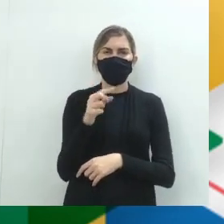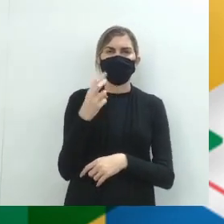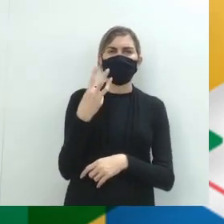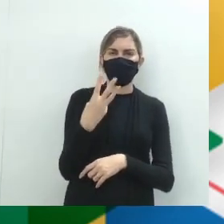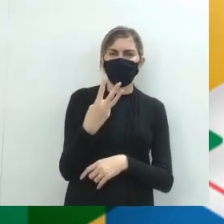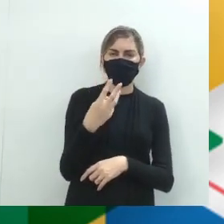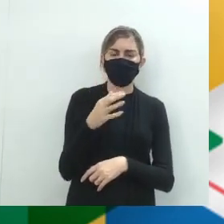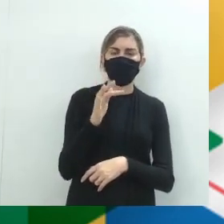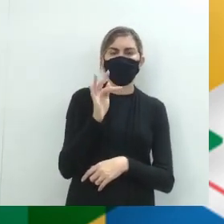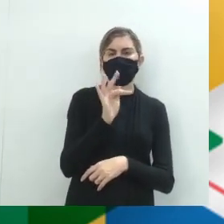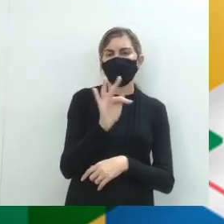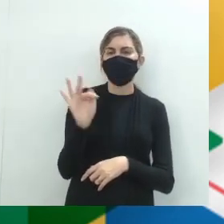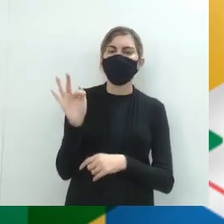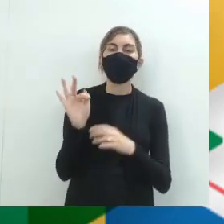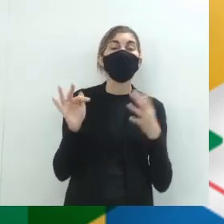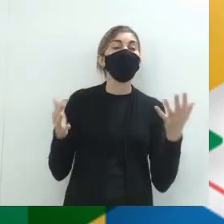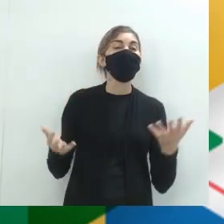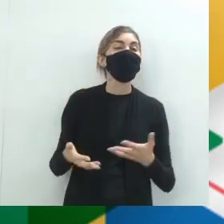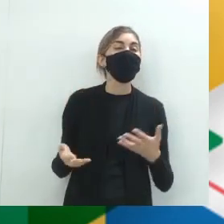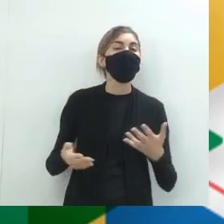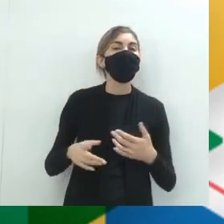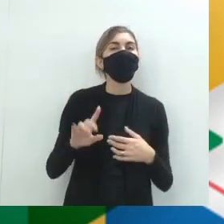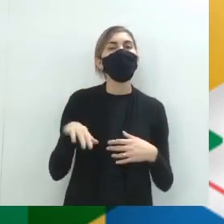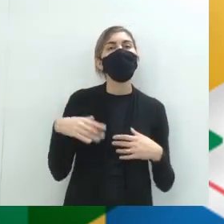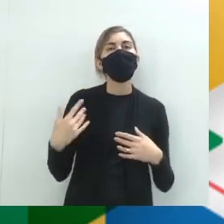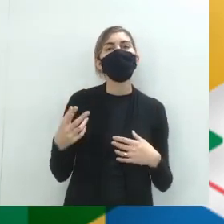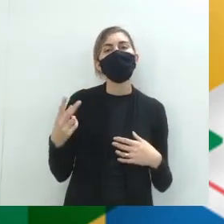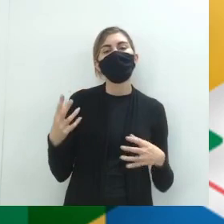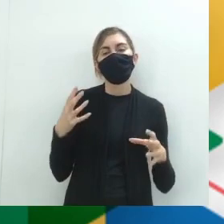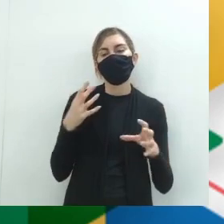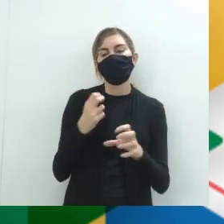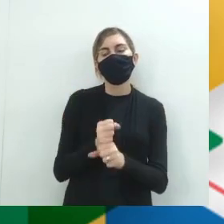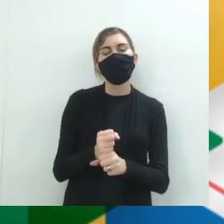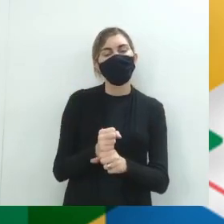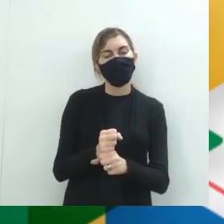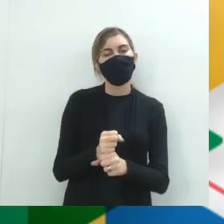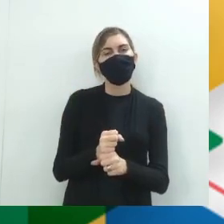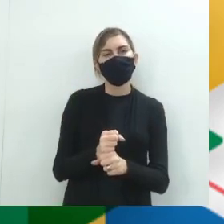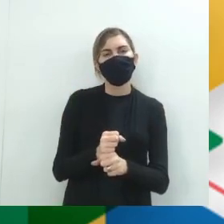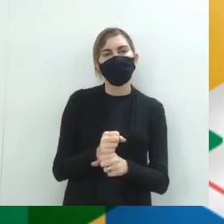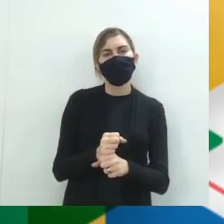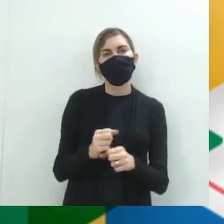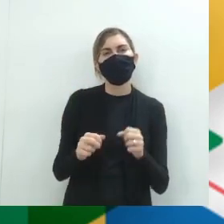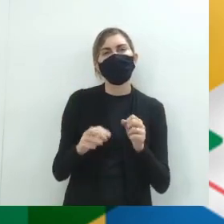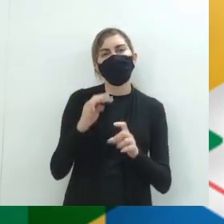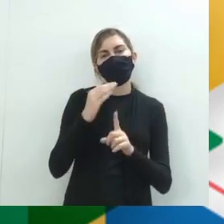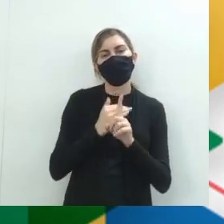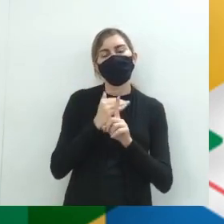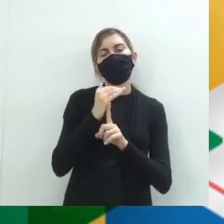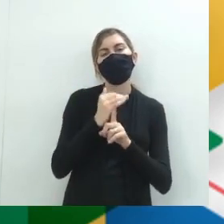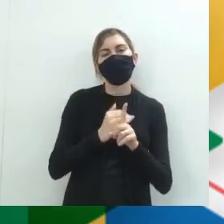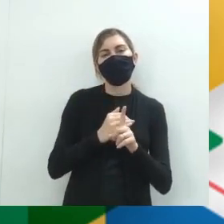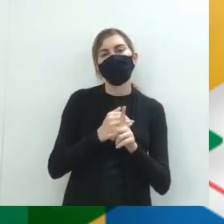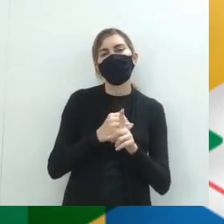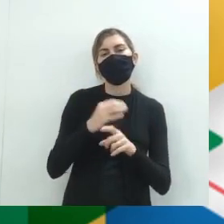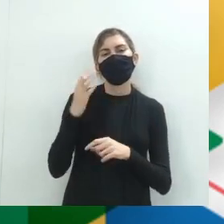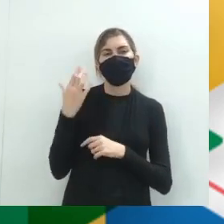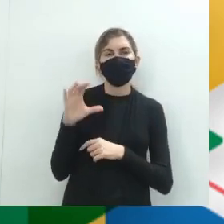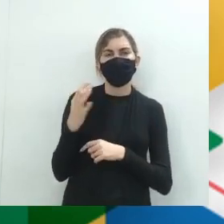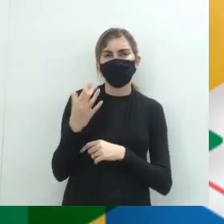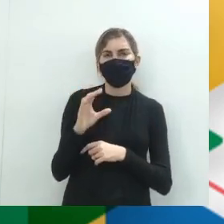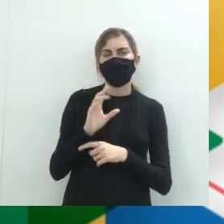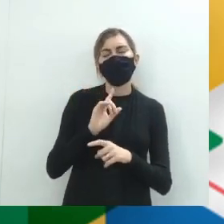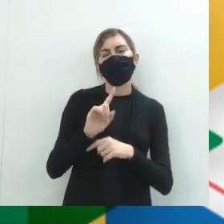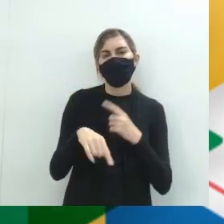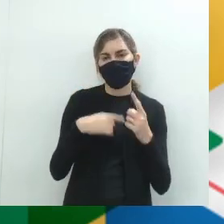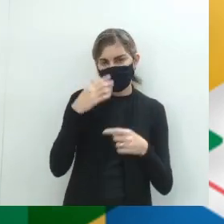graus Fahrenheit. E agora, qual é o valor da correspondente temperatura na escala Celsius? Deu